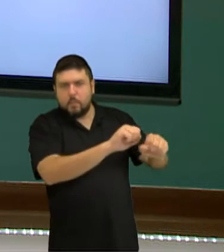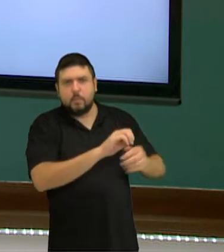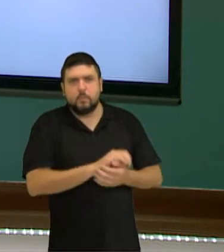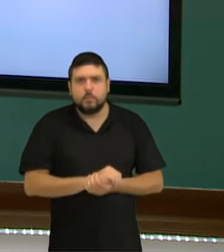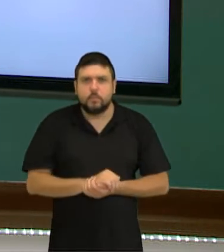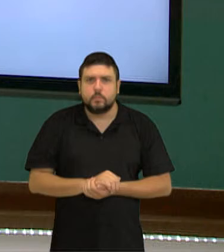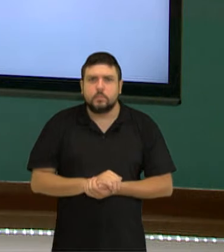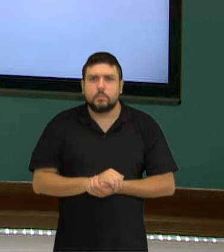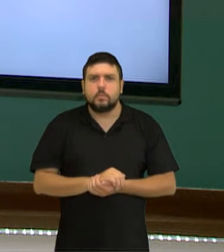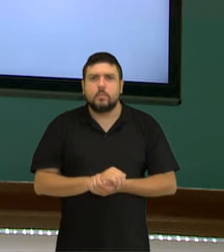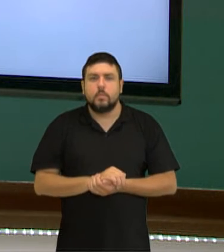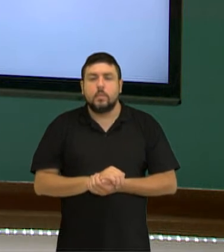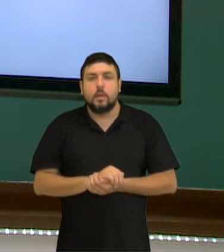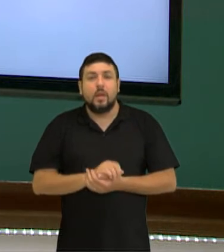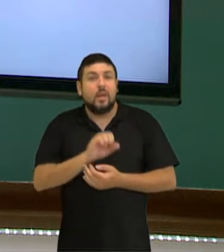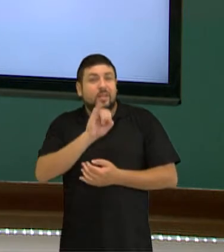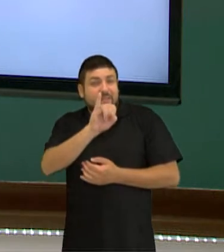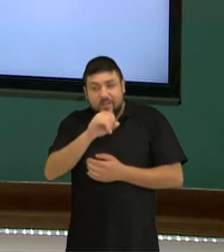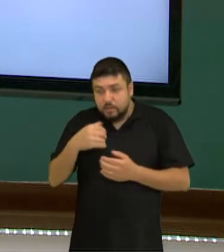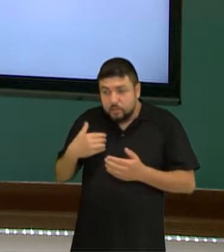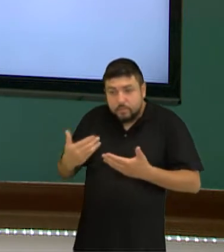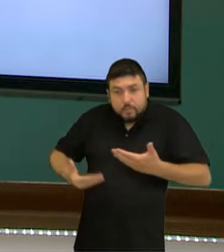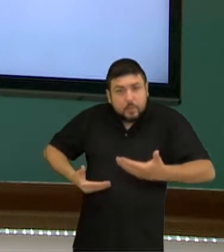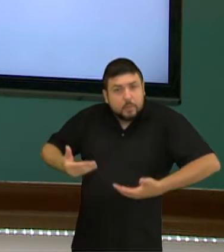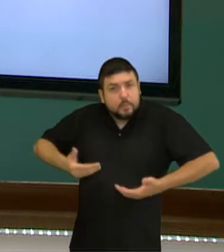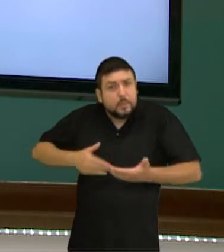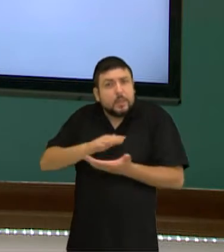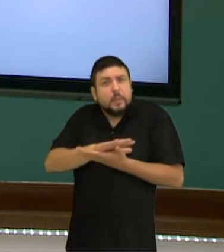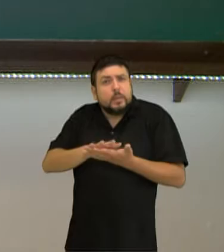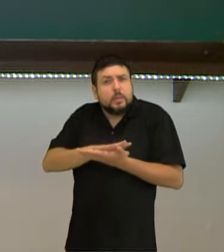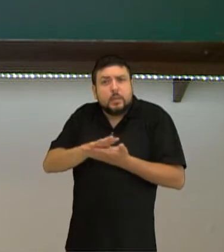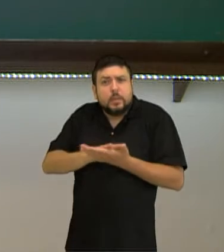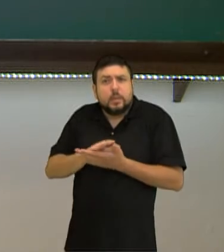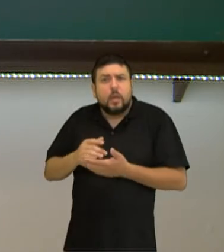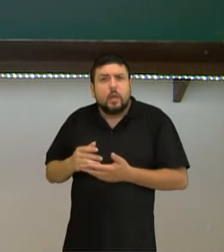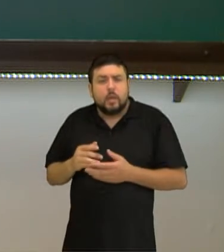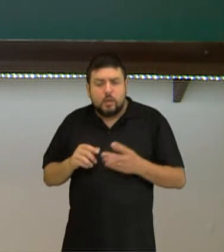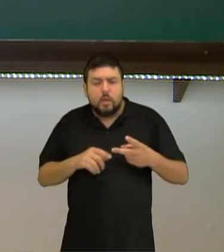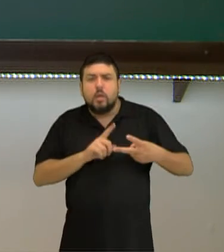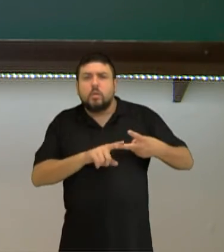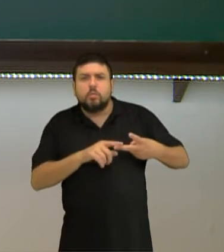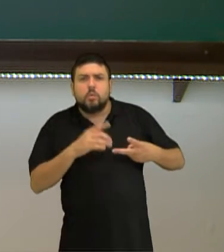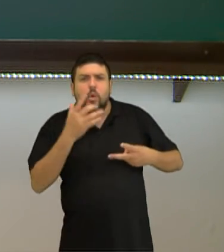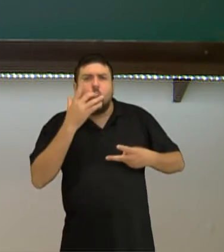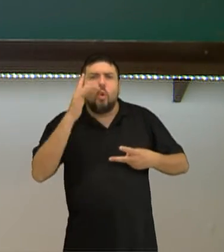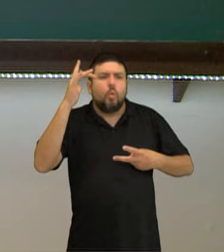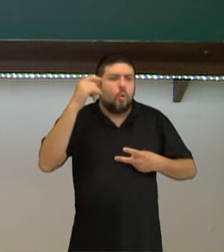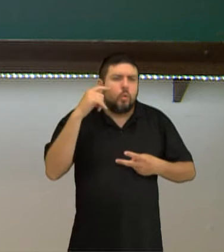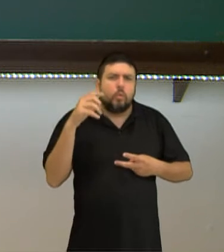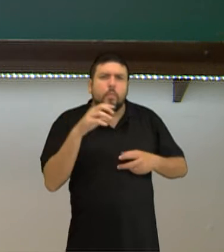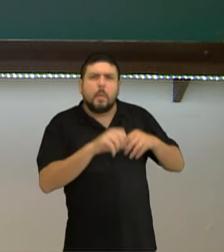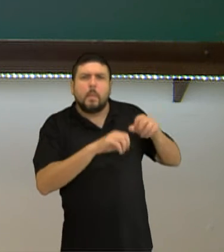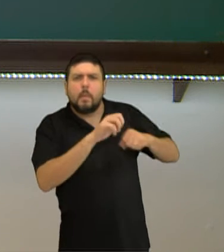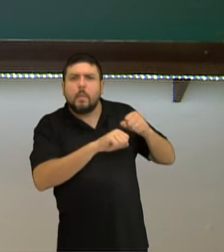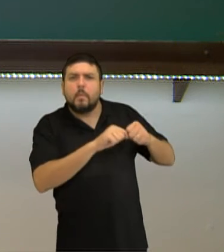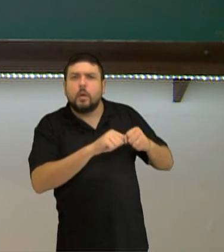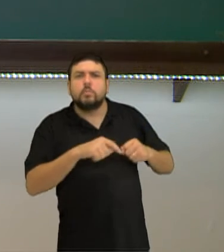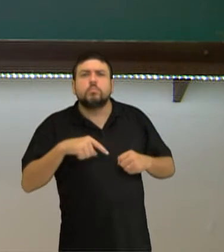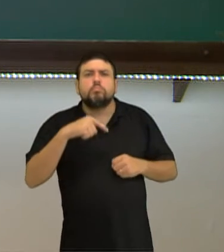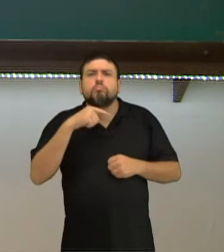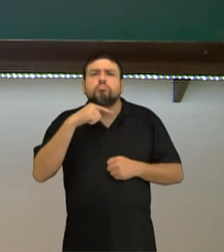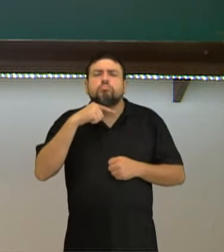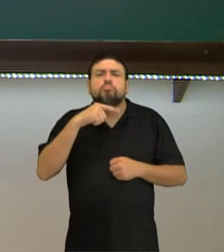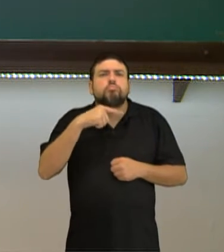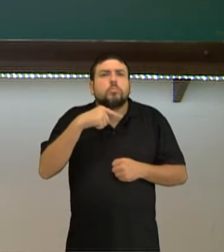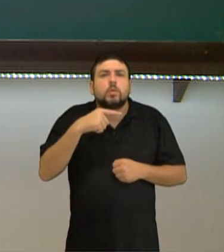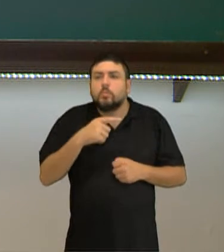de produção, não havia renda para ter acesso à escravidão africana para comprar esses escravos oriundos da África. Por que o